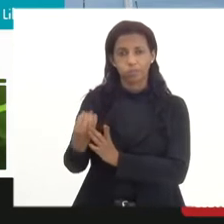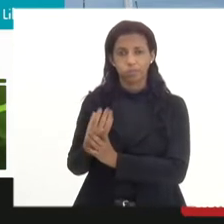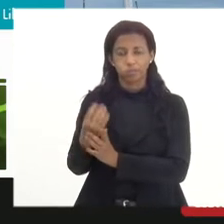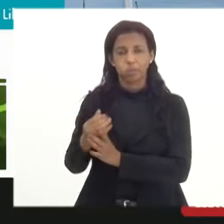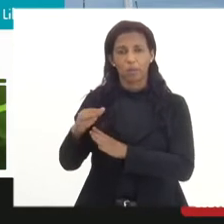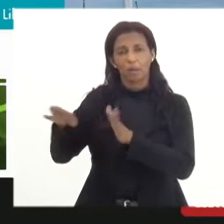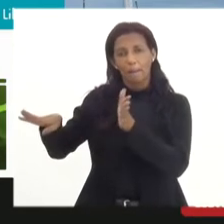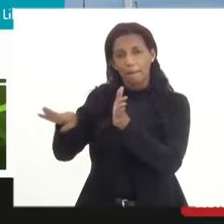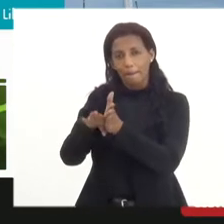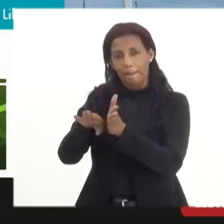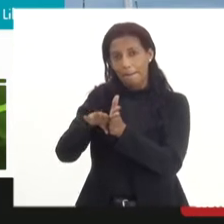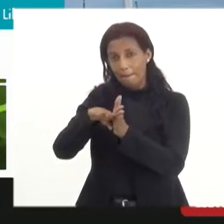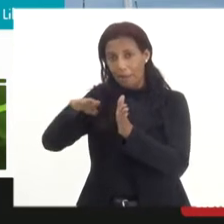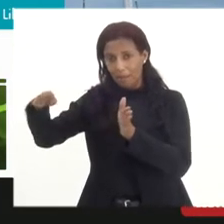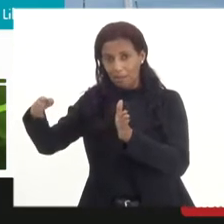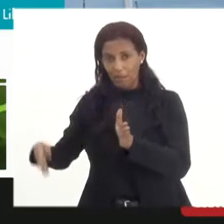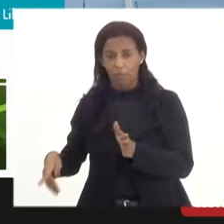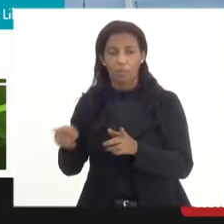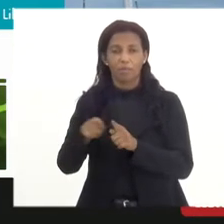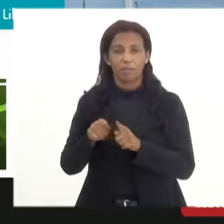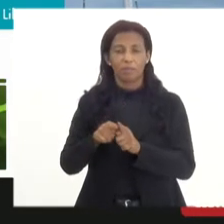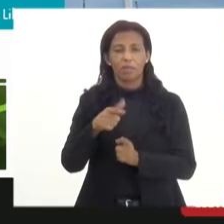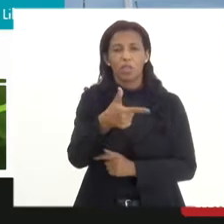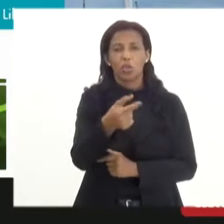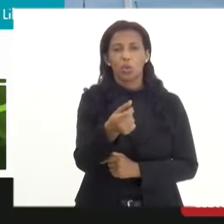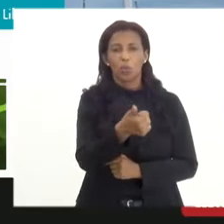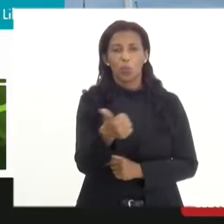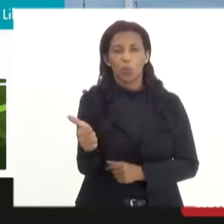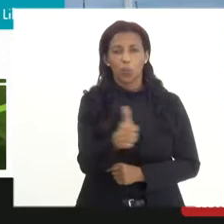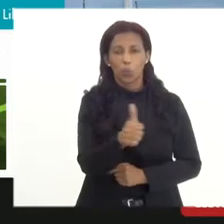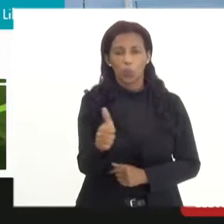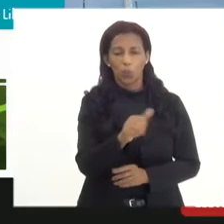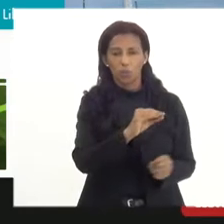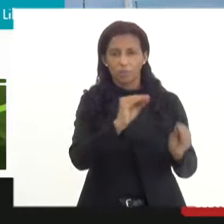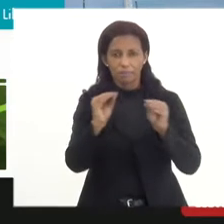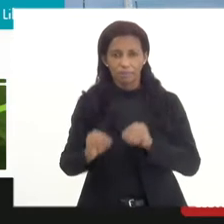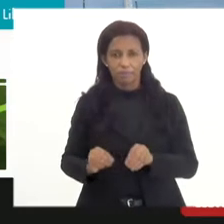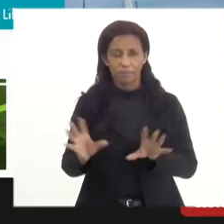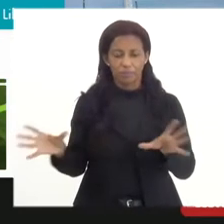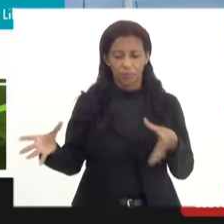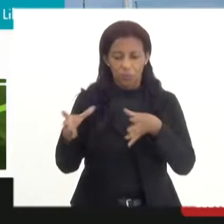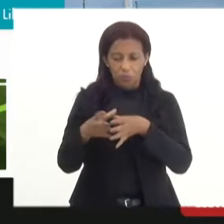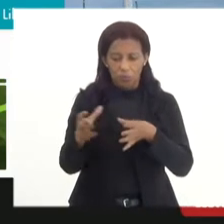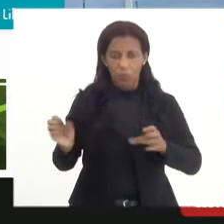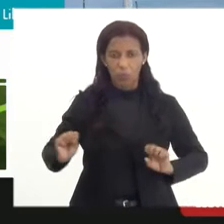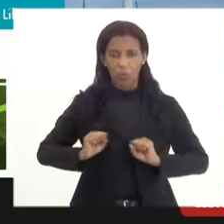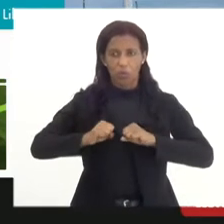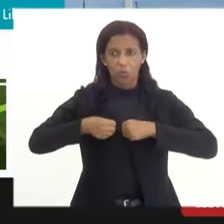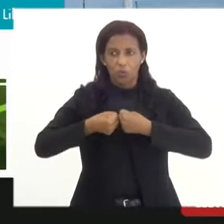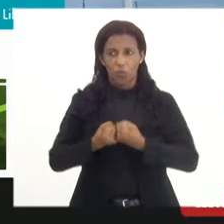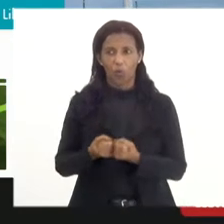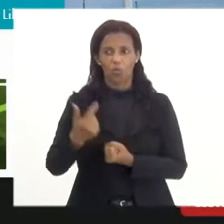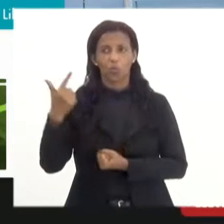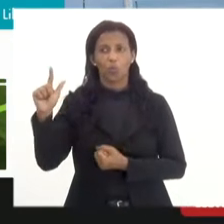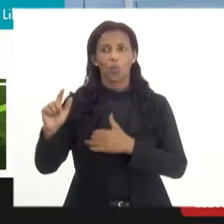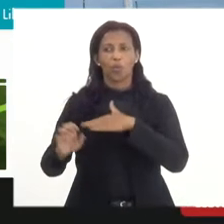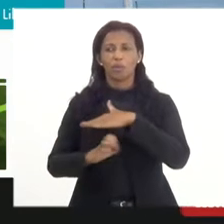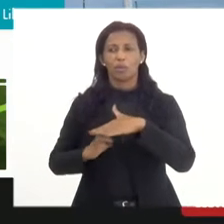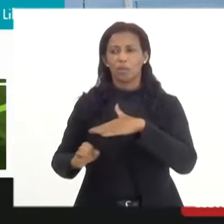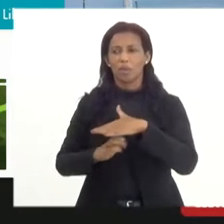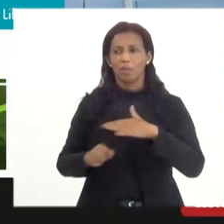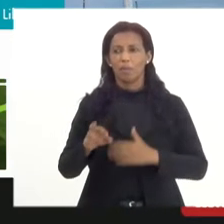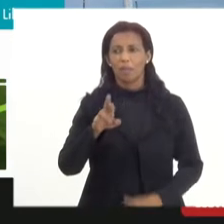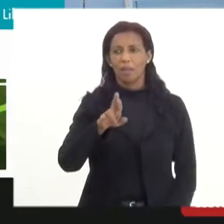FPSO Fluminense. Em 2011, a gente juntou esforços com a Cosan, grande empresa da área